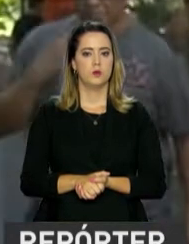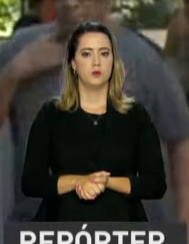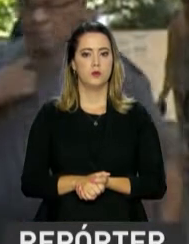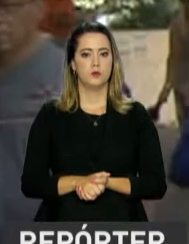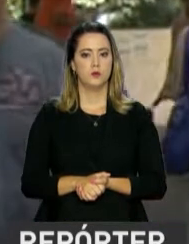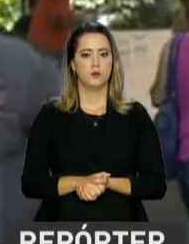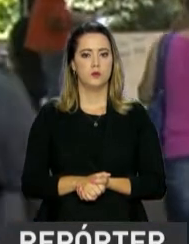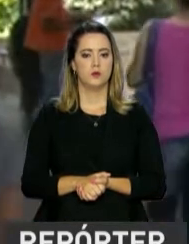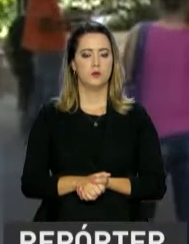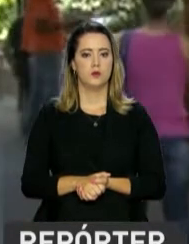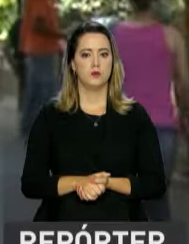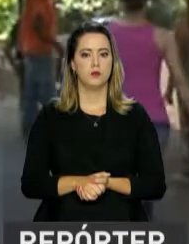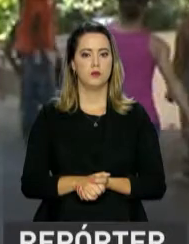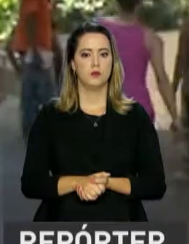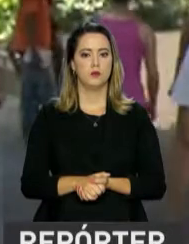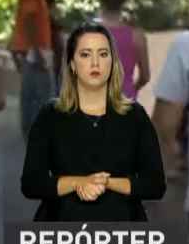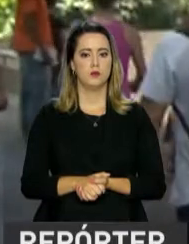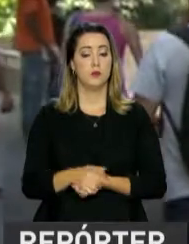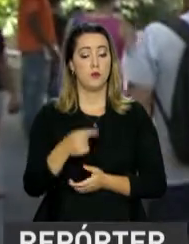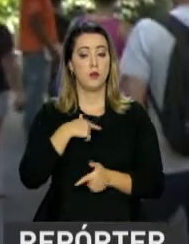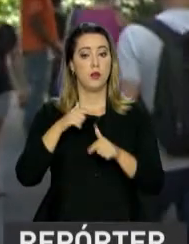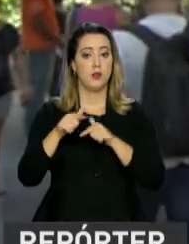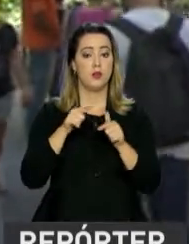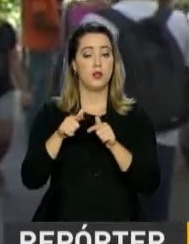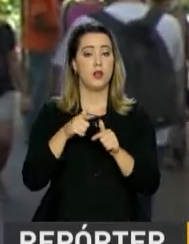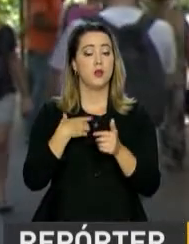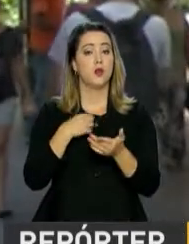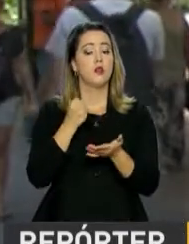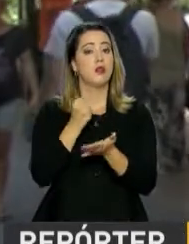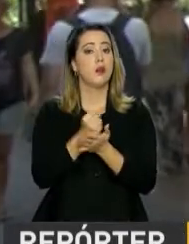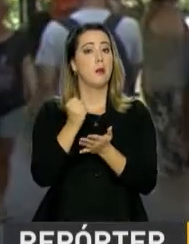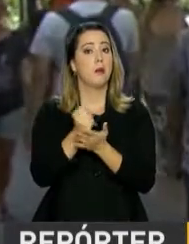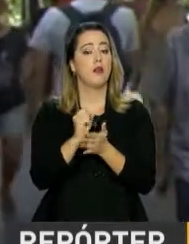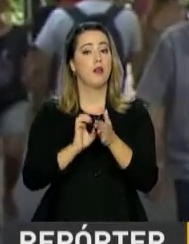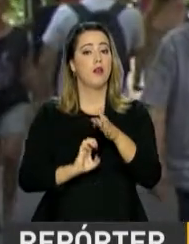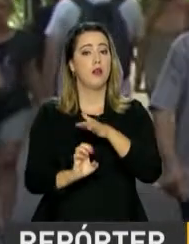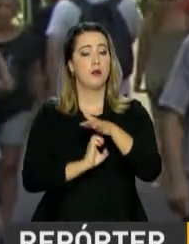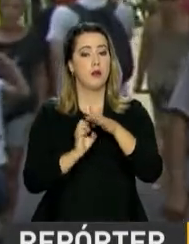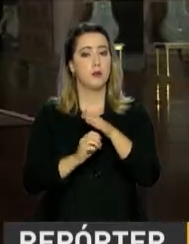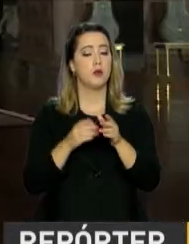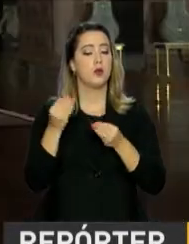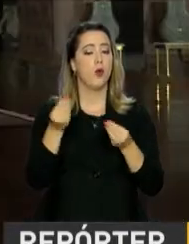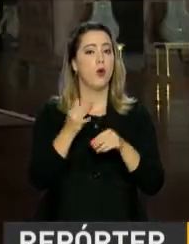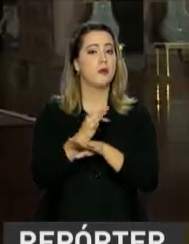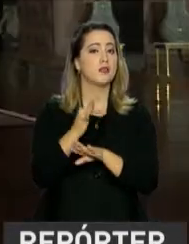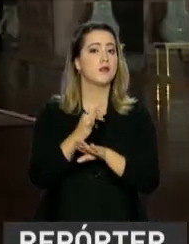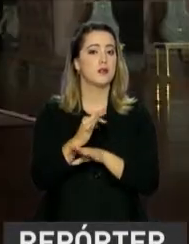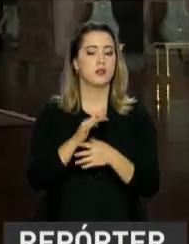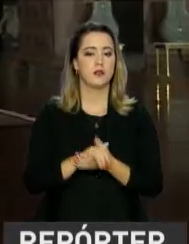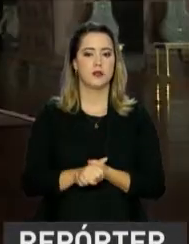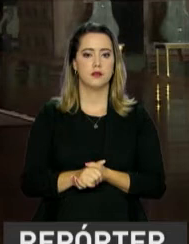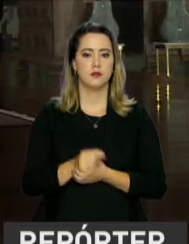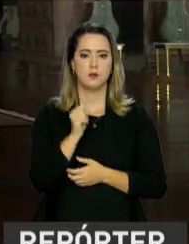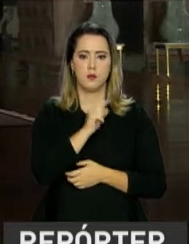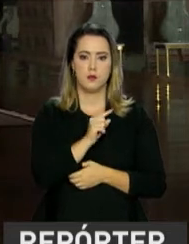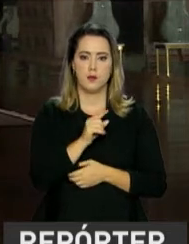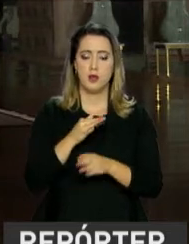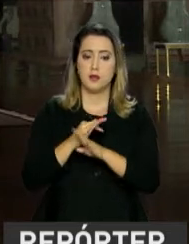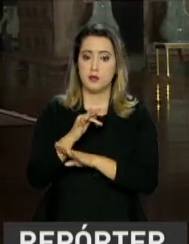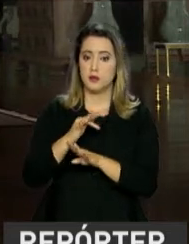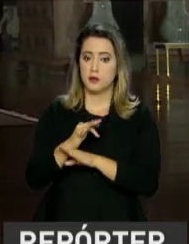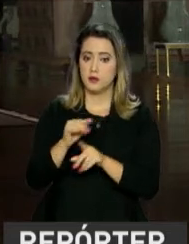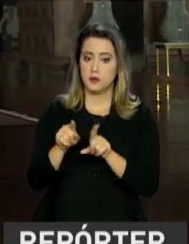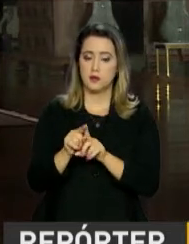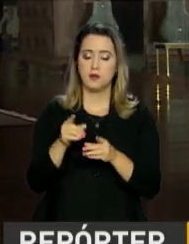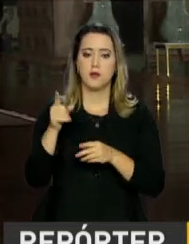não jogou dicesar ano e trabalha com o consórcio quer saber confiar que a zona das férias as férias do trabalhador e ele